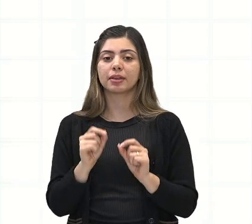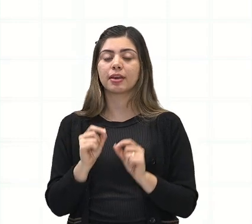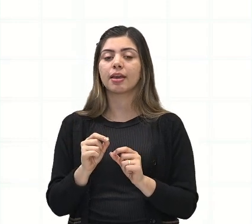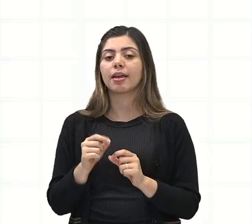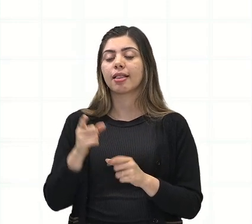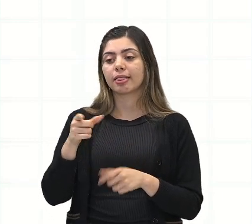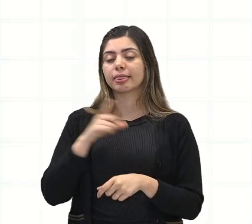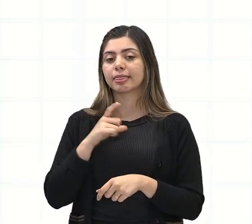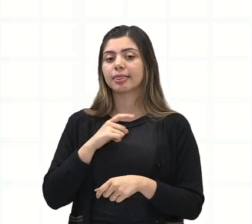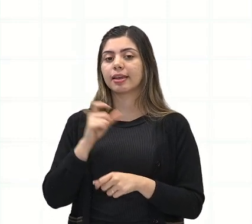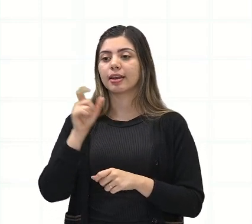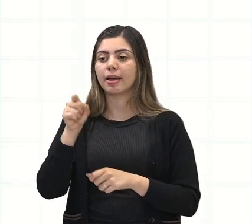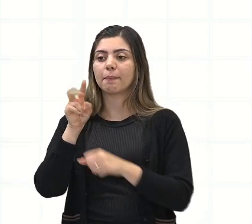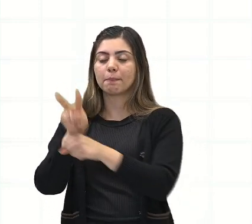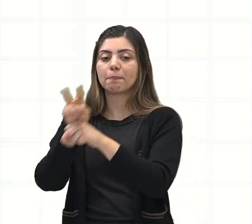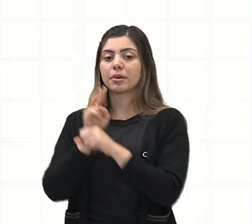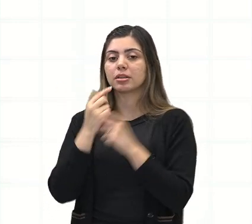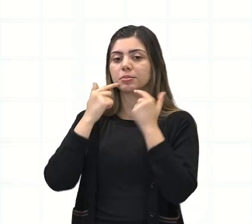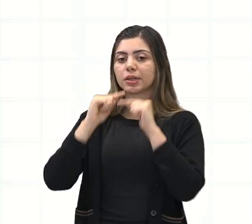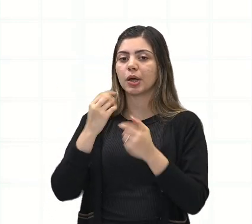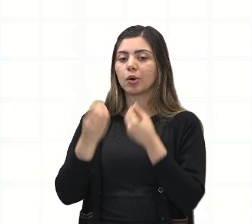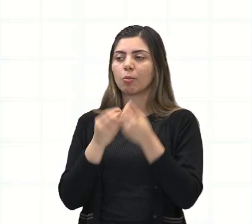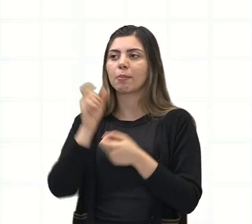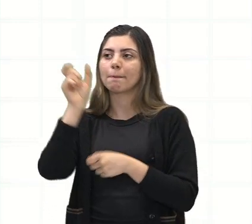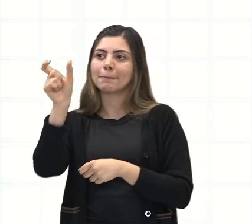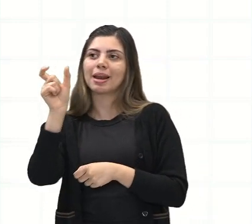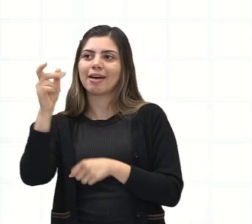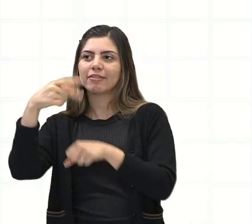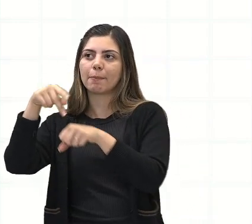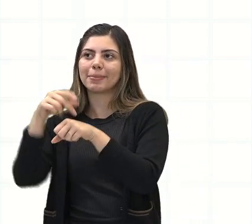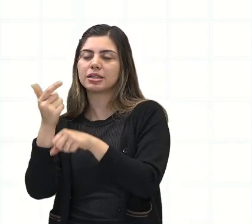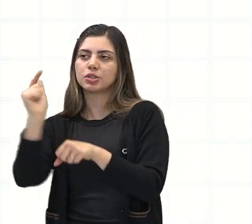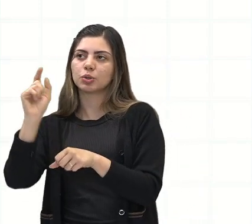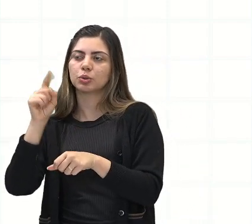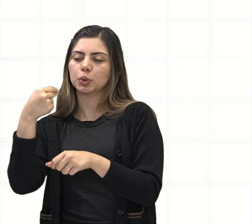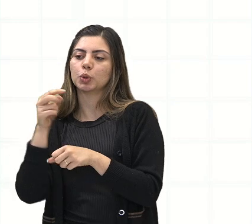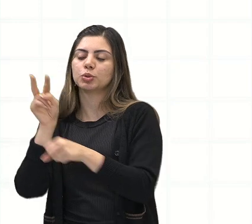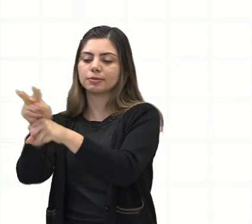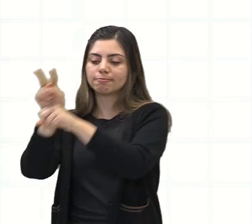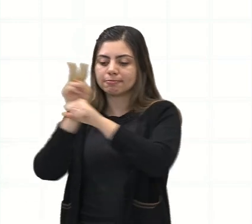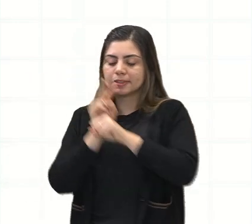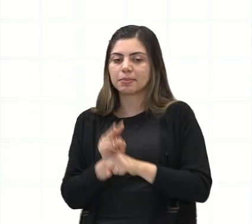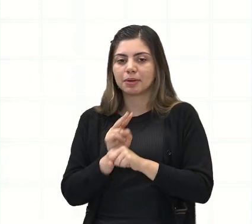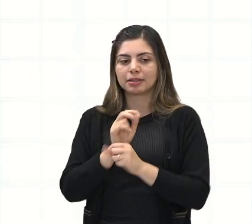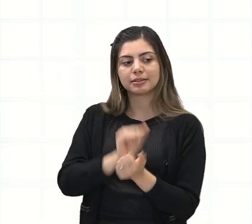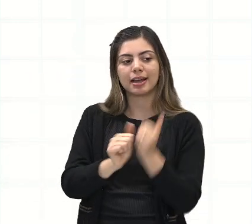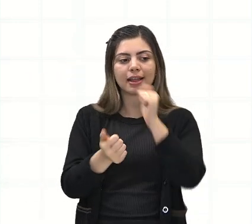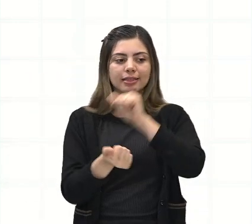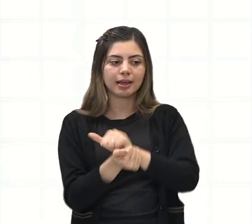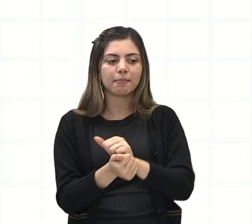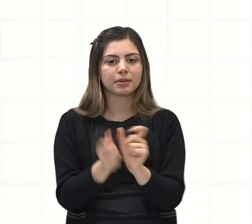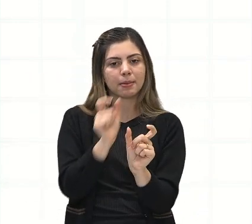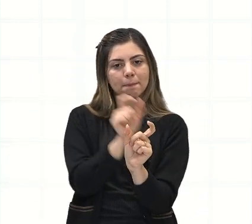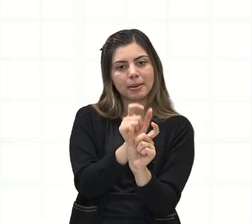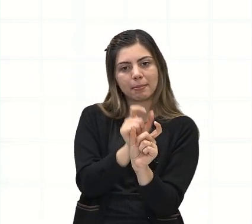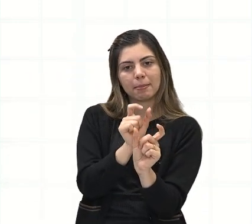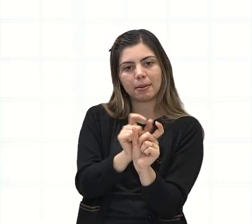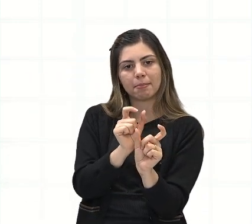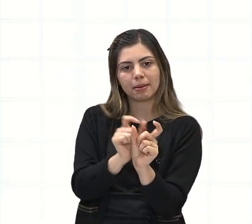de estrangeirismo, a palavra é adaptada para se ajustar ao sistema fonético, ortográfico